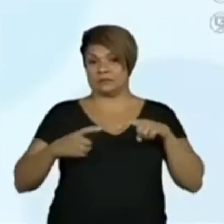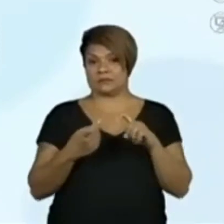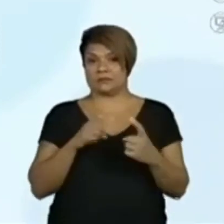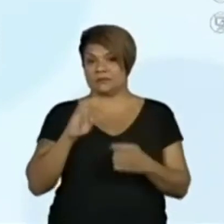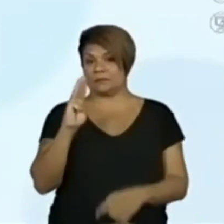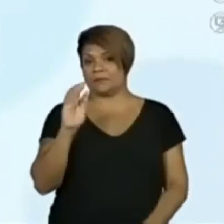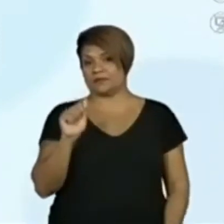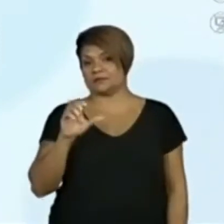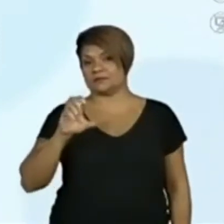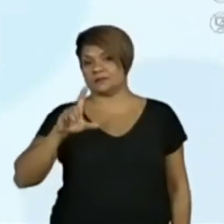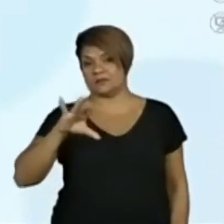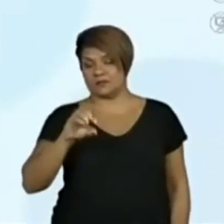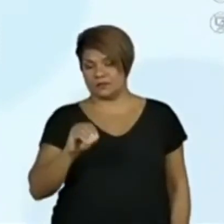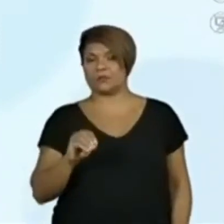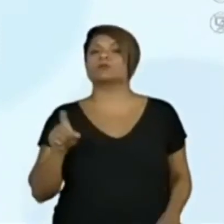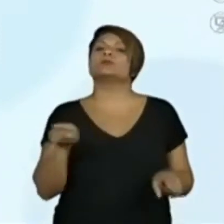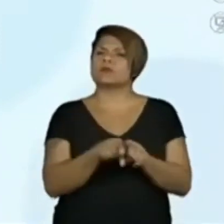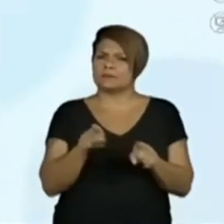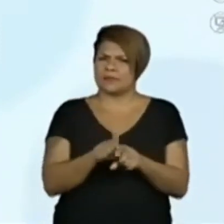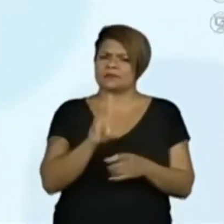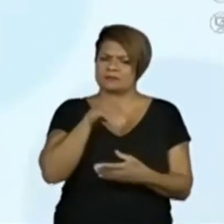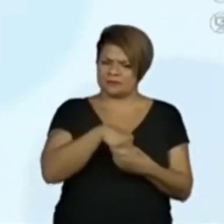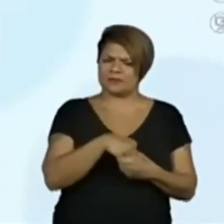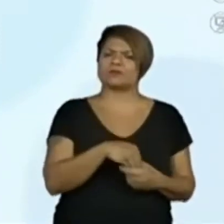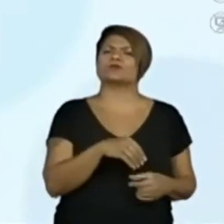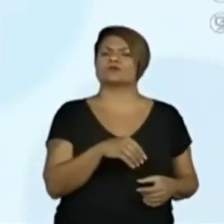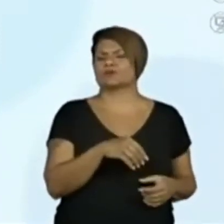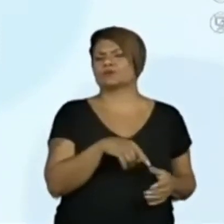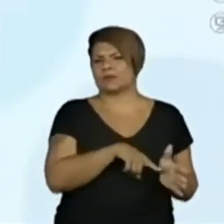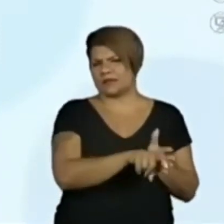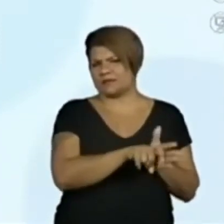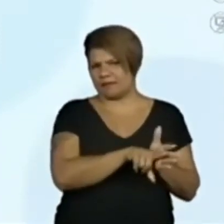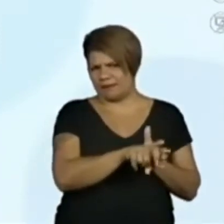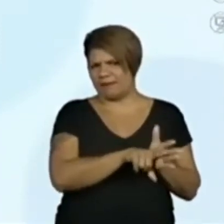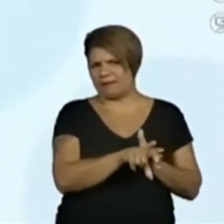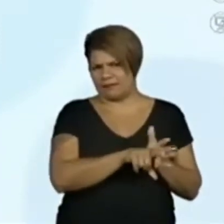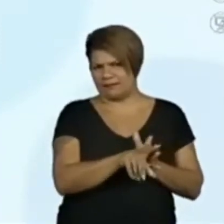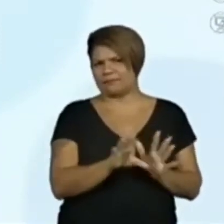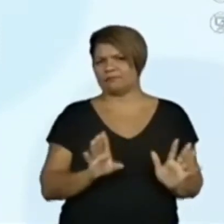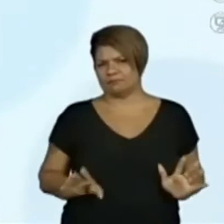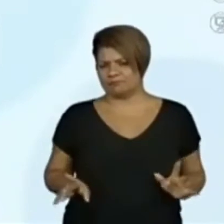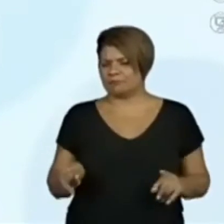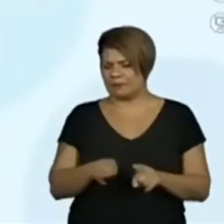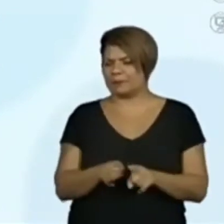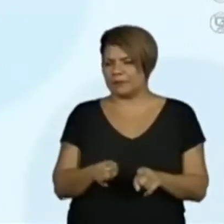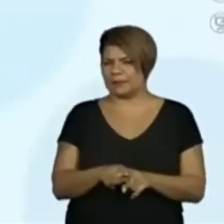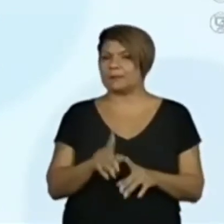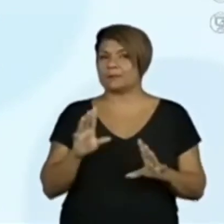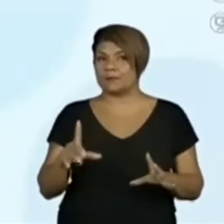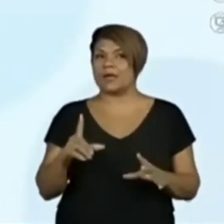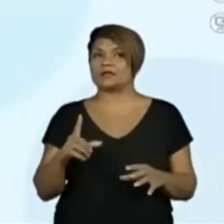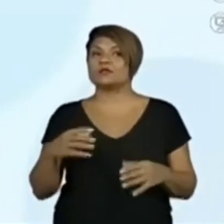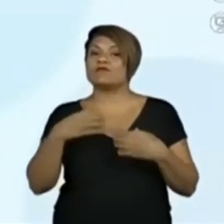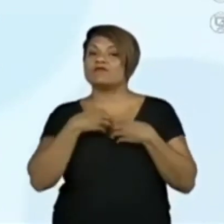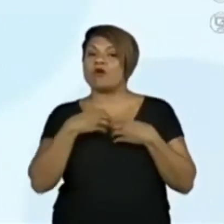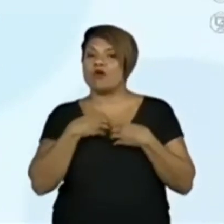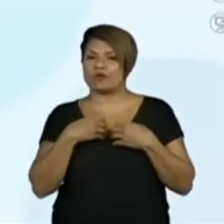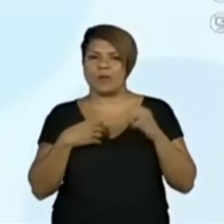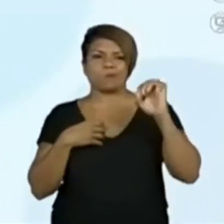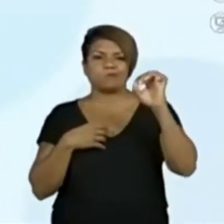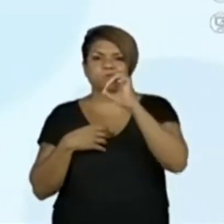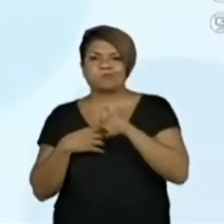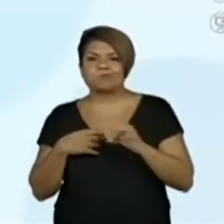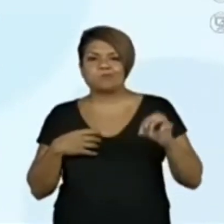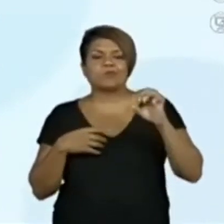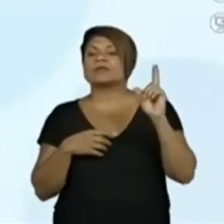bacilos são, então, bactérias em forma de bastonetes. Não é? A gente começou a aula